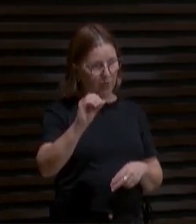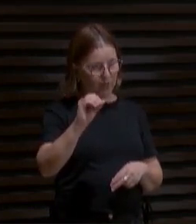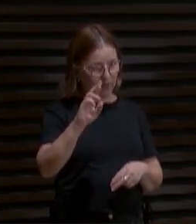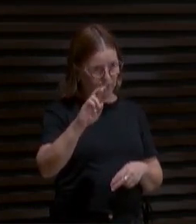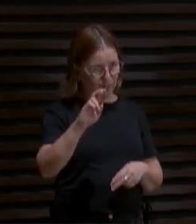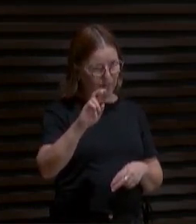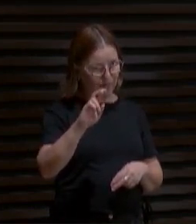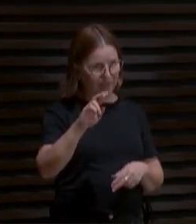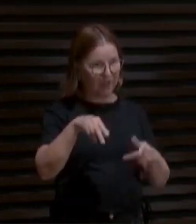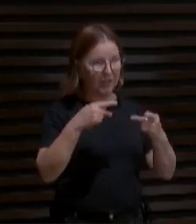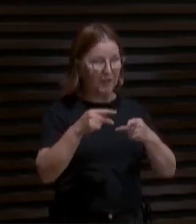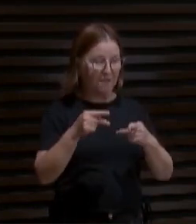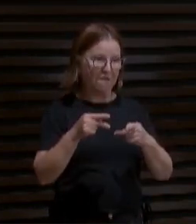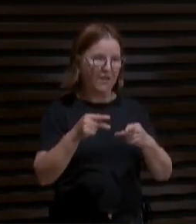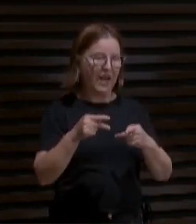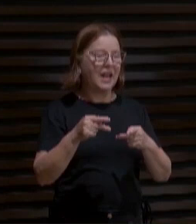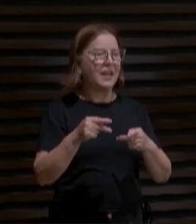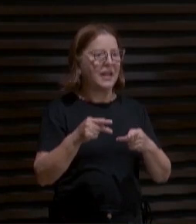últimos dias.